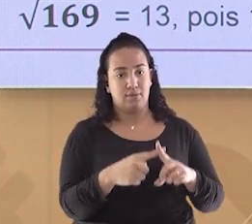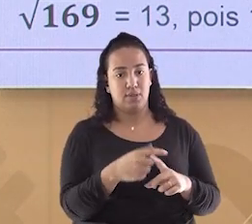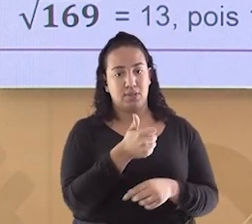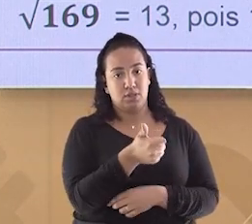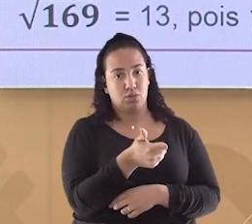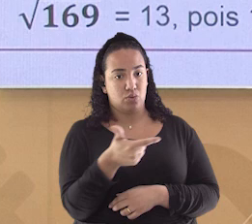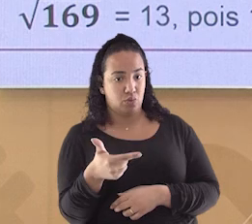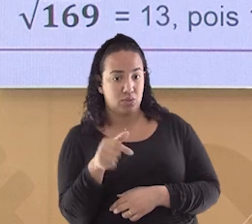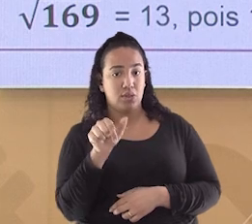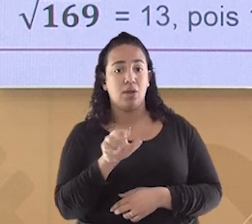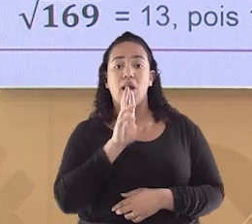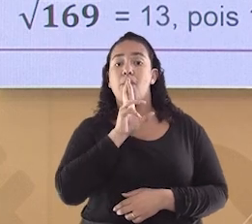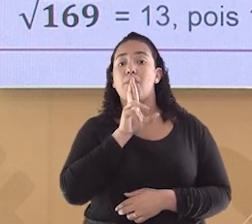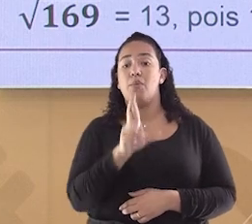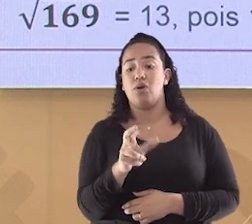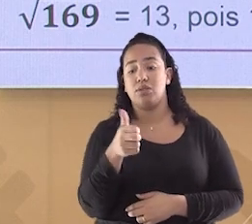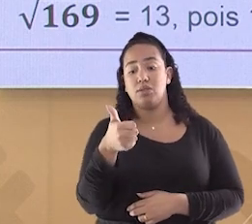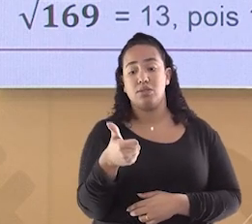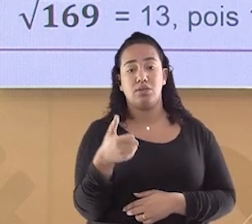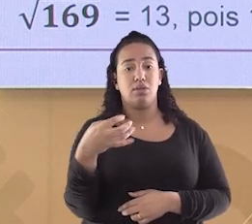12, iremos encontrar